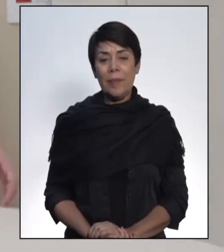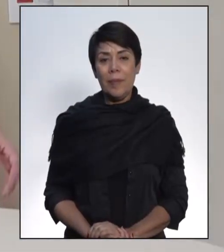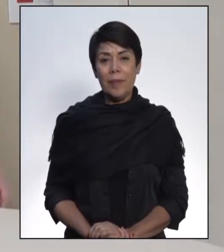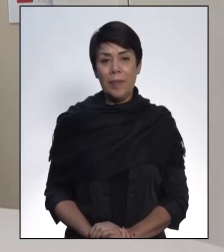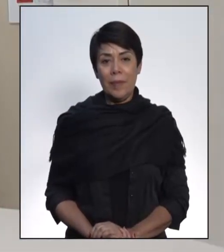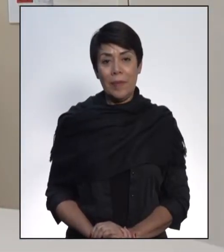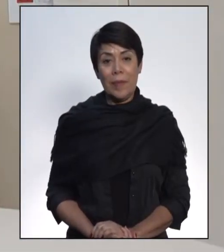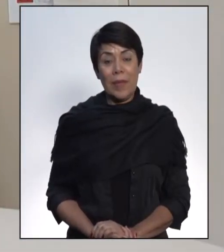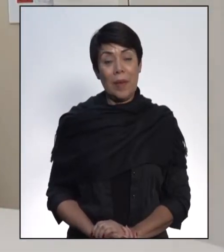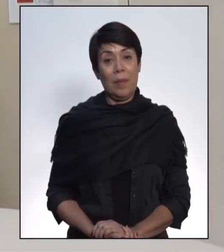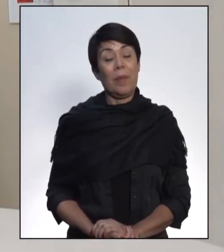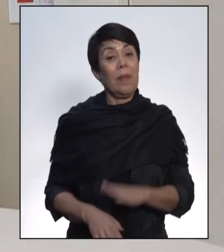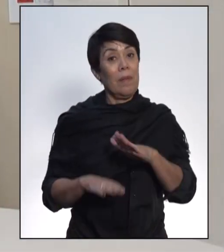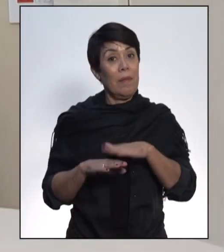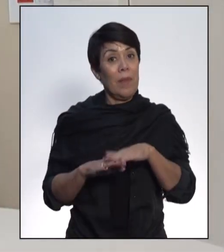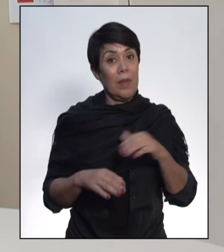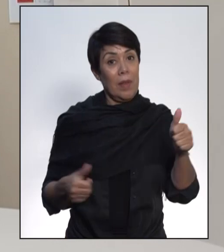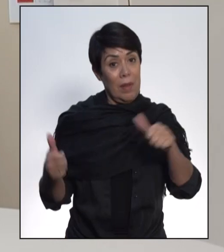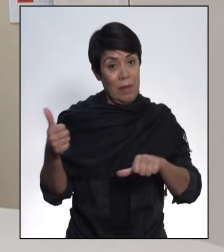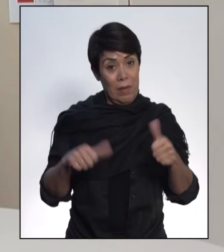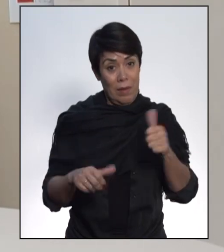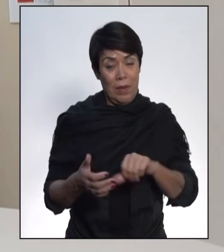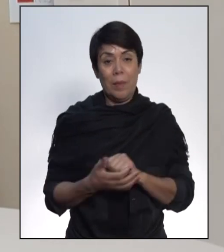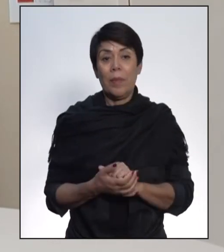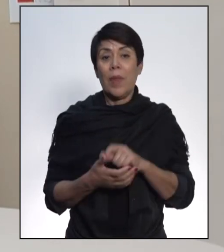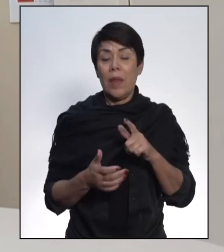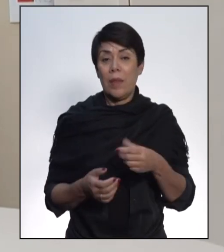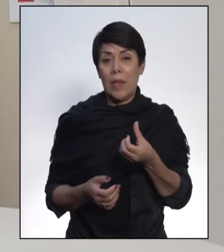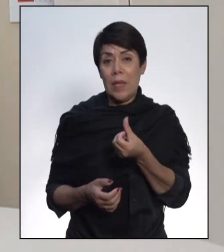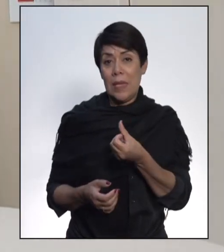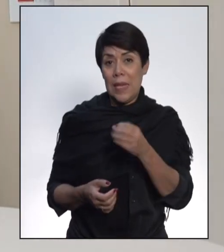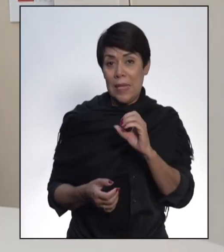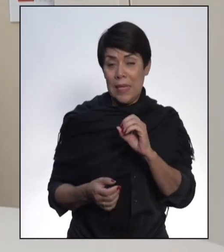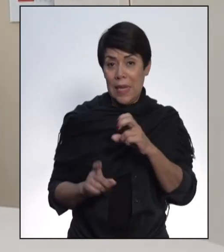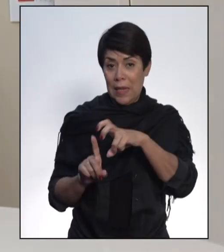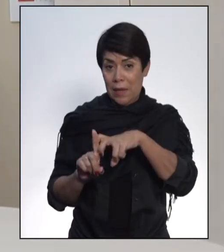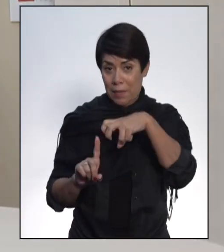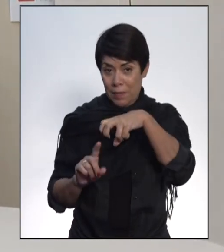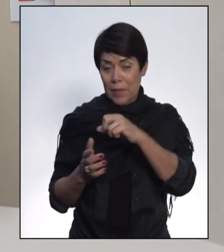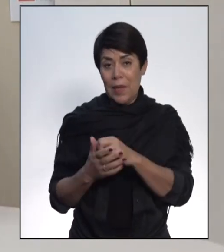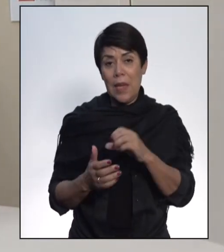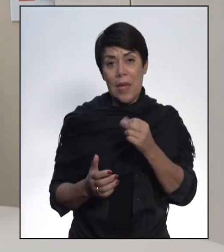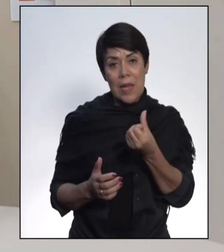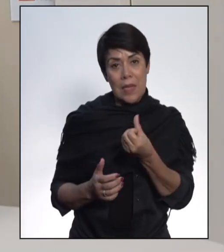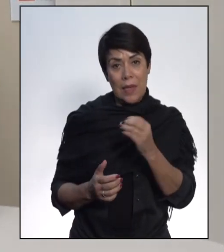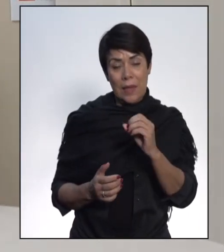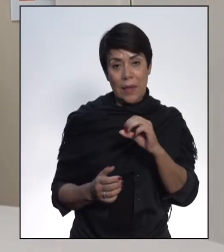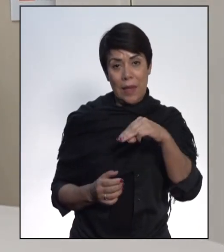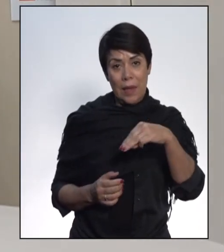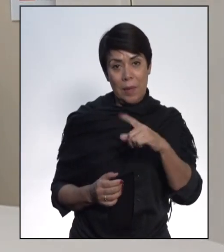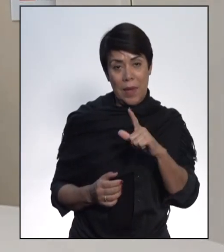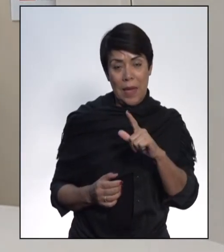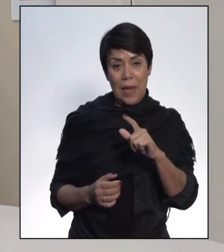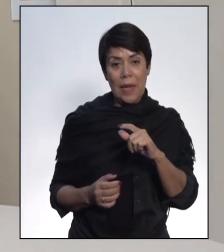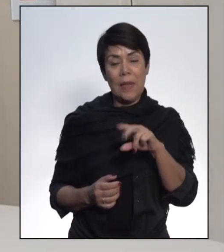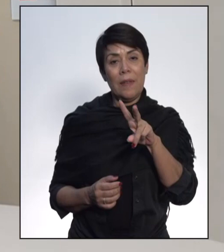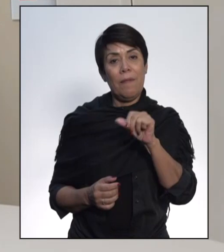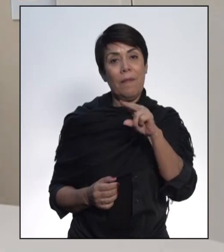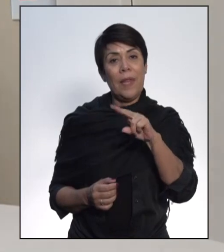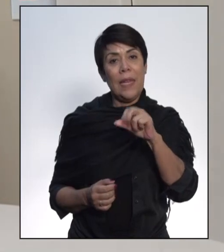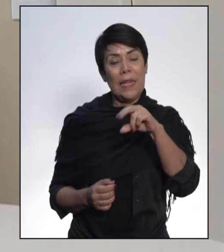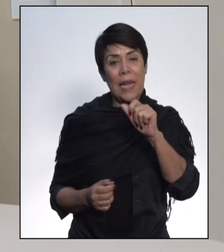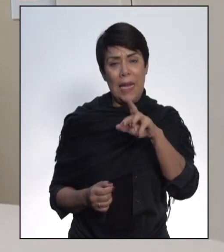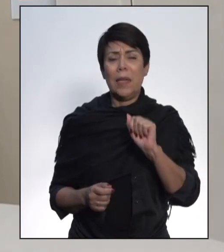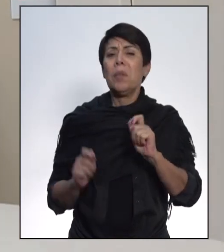Para realizarmos esse experimento, nós vamos usar 60 ml de refrigerante e 60 ml de vinagre. Poderia ser um volume